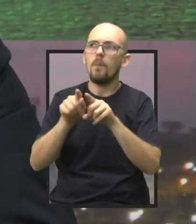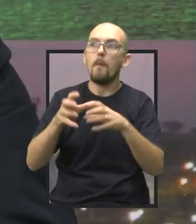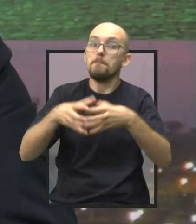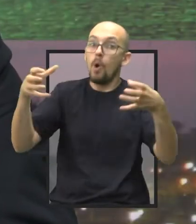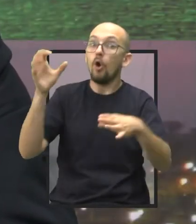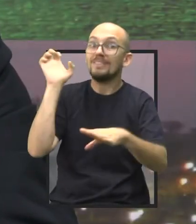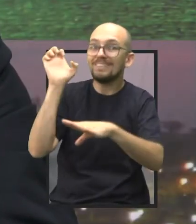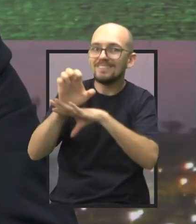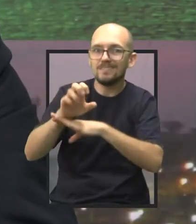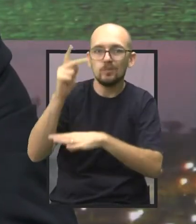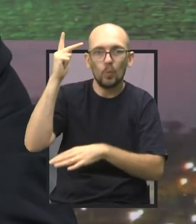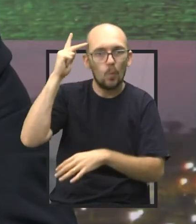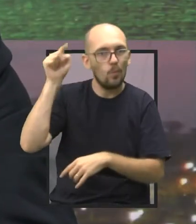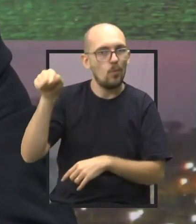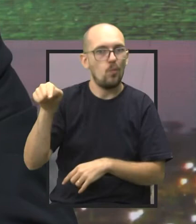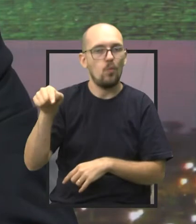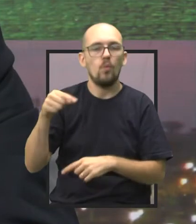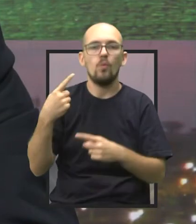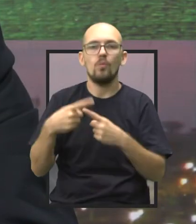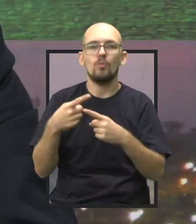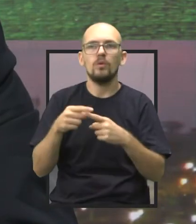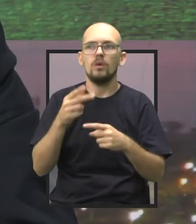Val? Porque são mais de